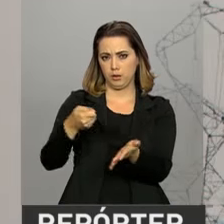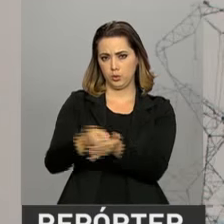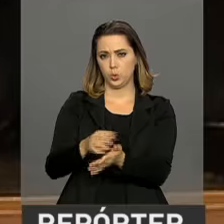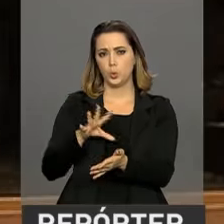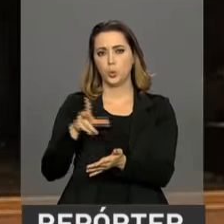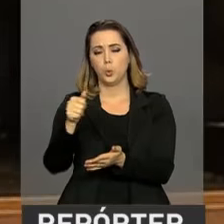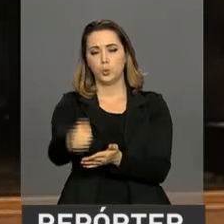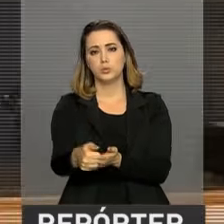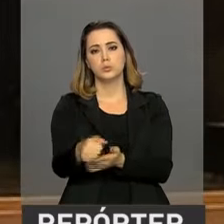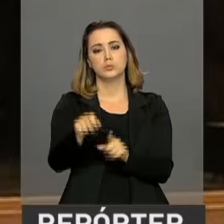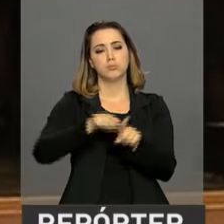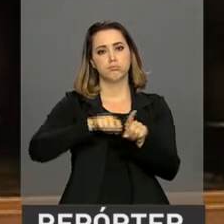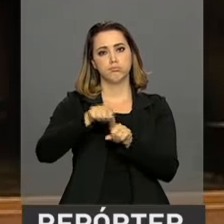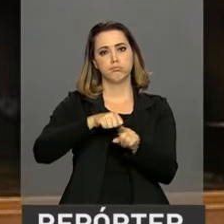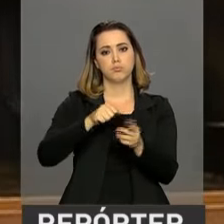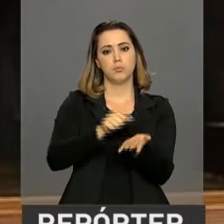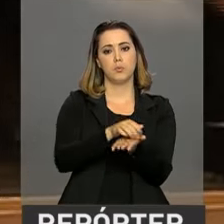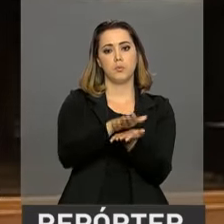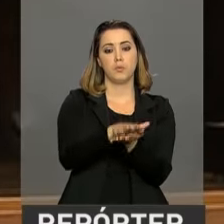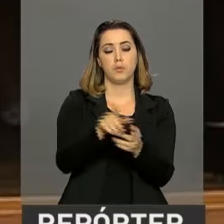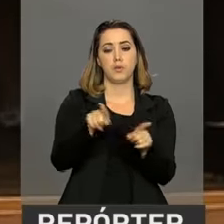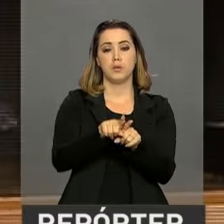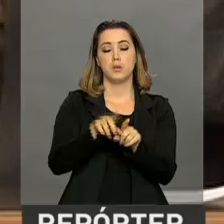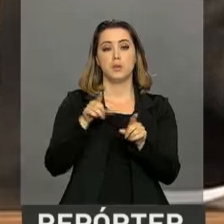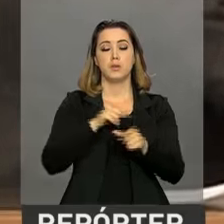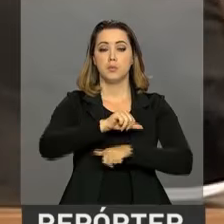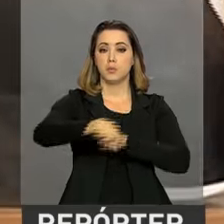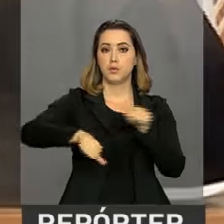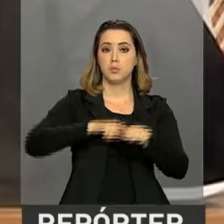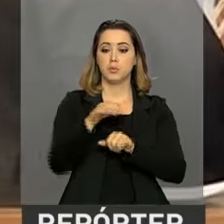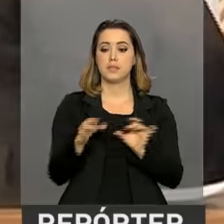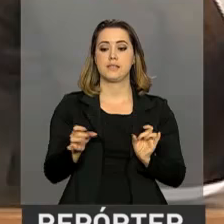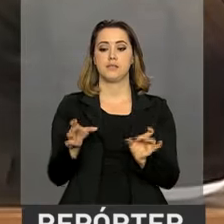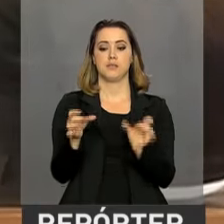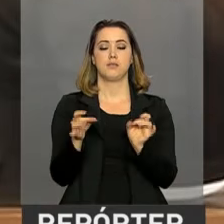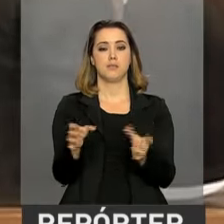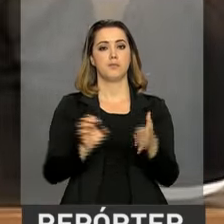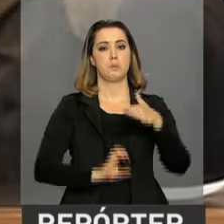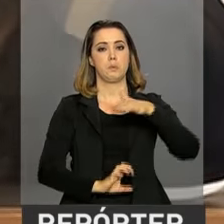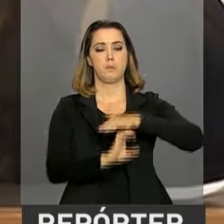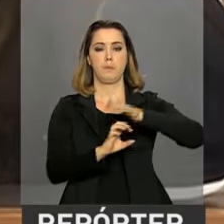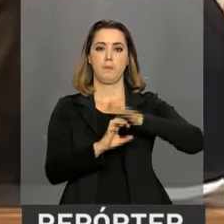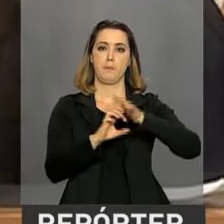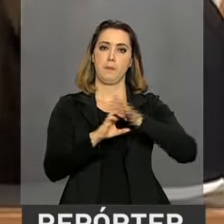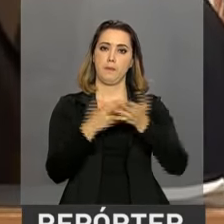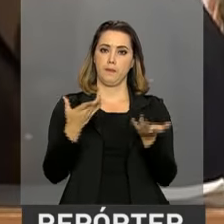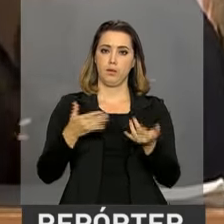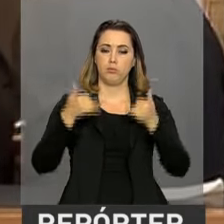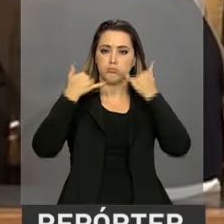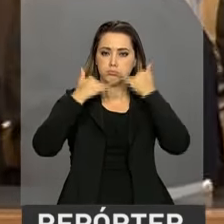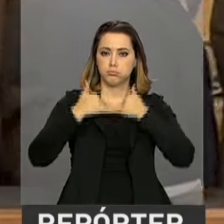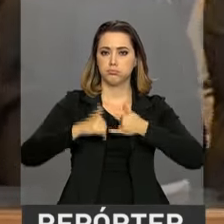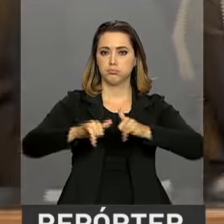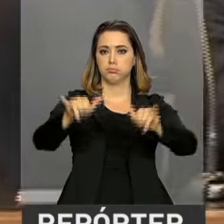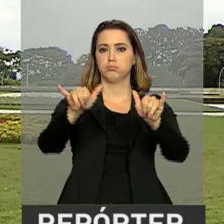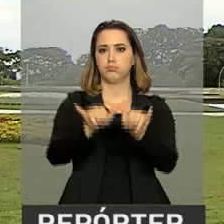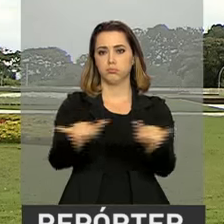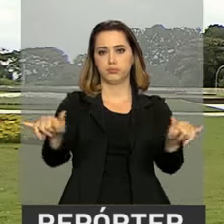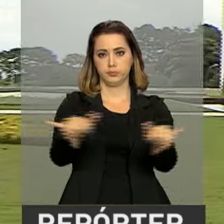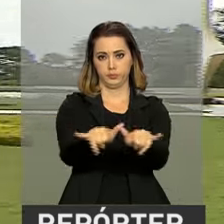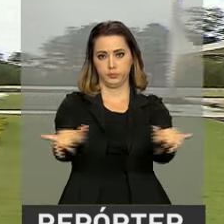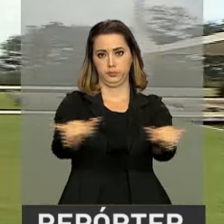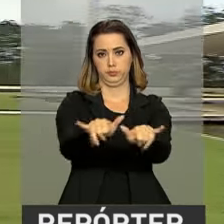luz e mudança nos leilões de desestatização para facilitar os processos de venda das distribuidoras da Eletrobrás